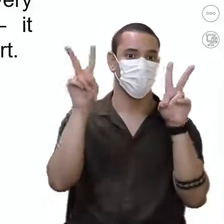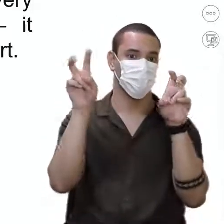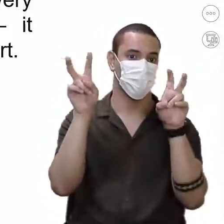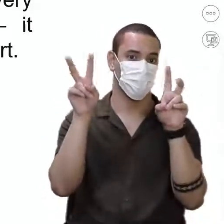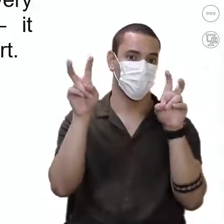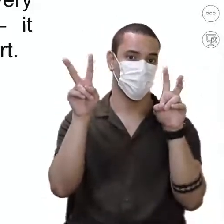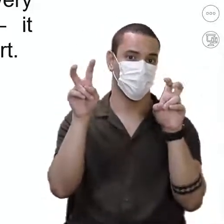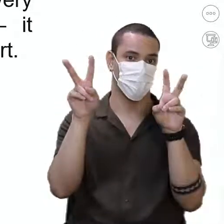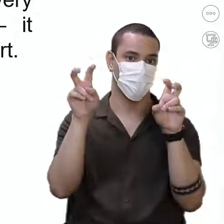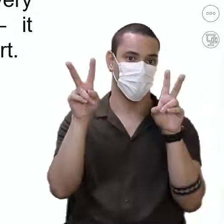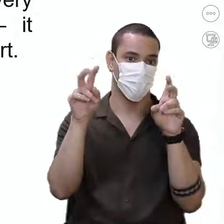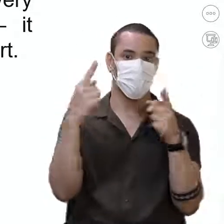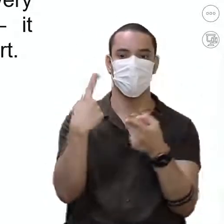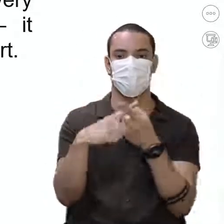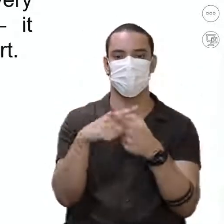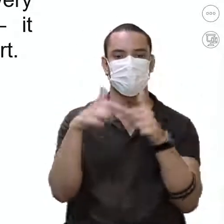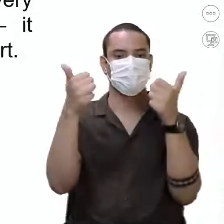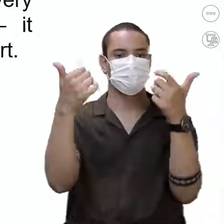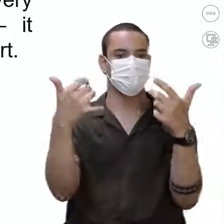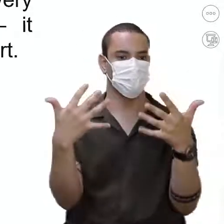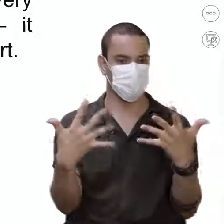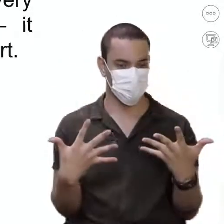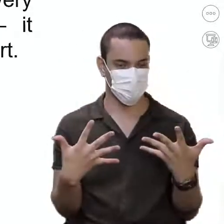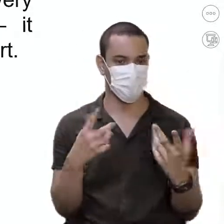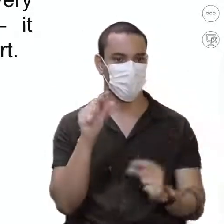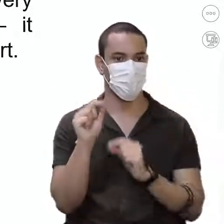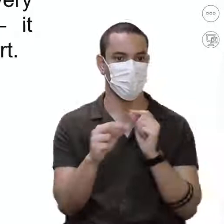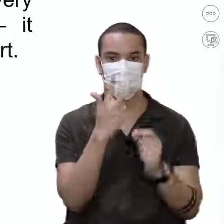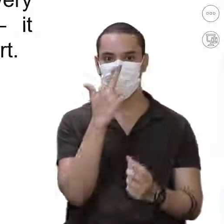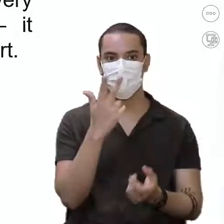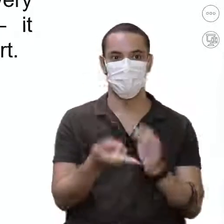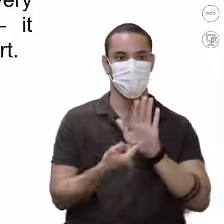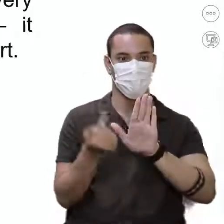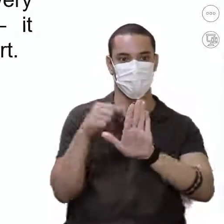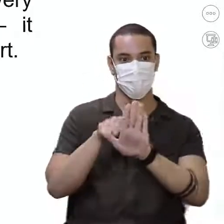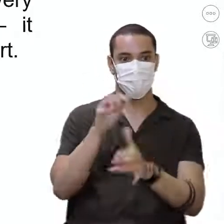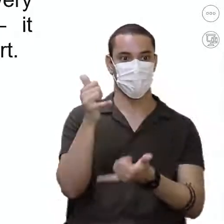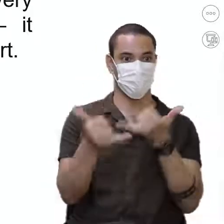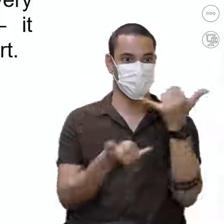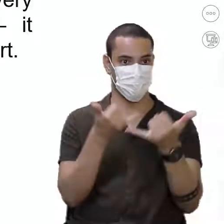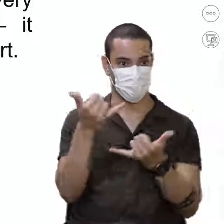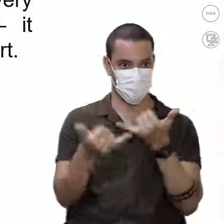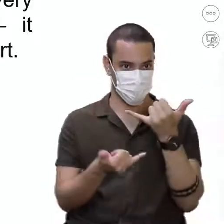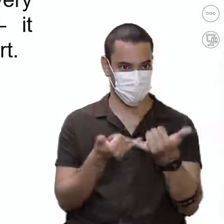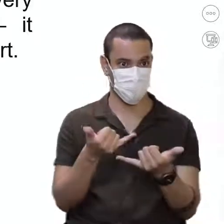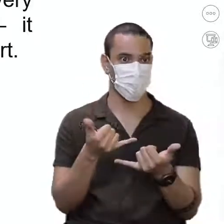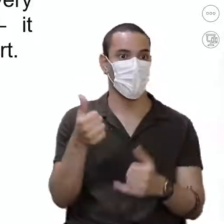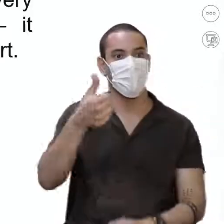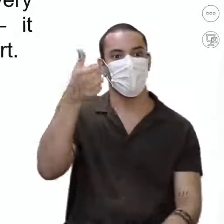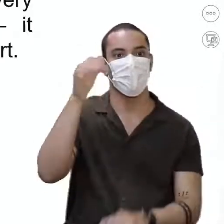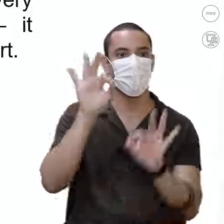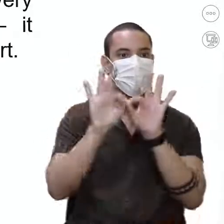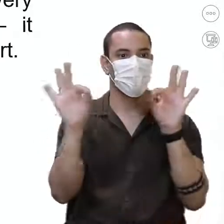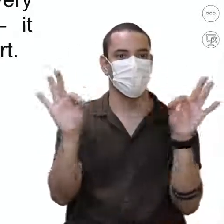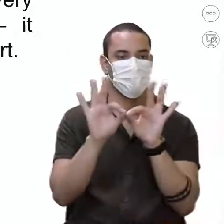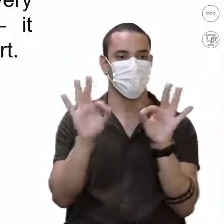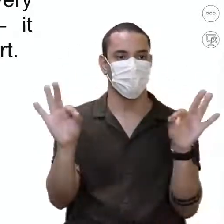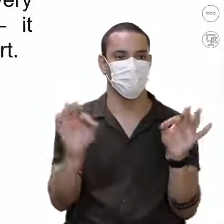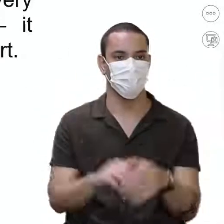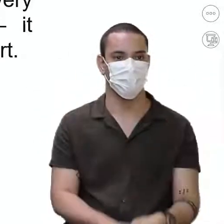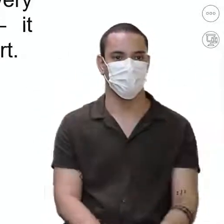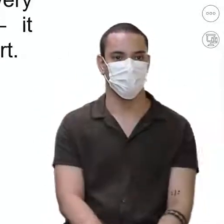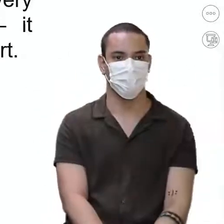esse título aqui, inclusive, traz uma pequena brincadeira nessa primeira palavra aqui. Olha aí, ó, a palavra